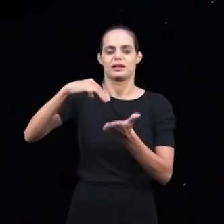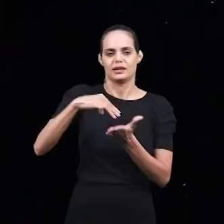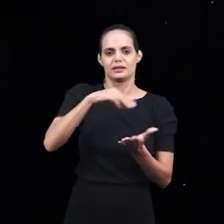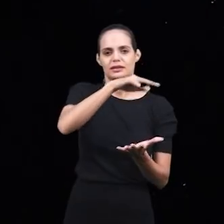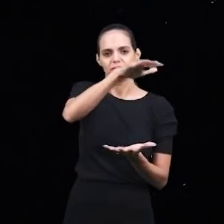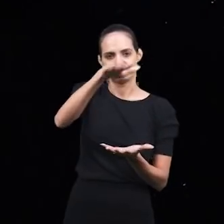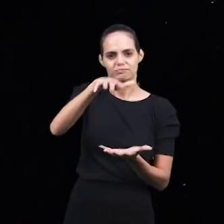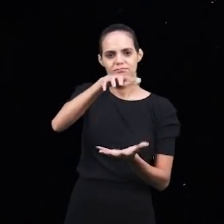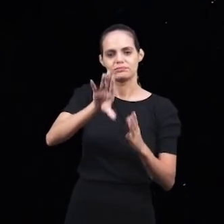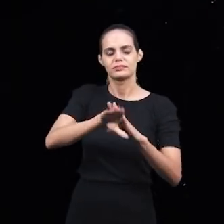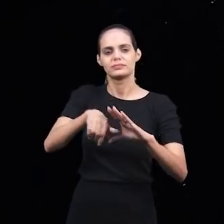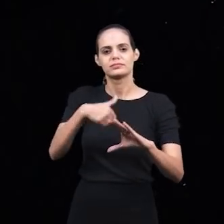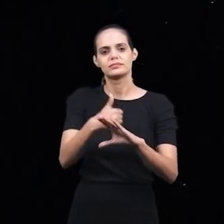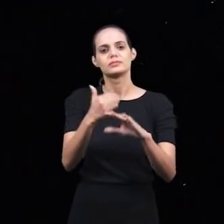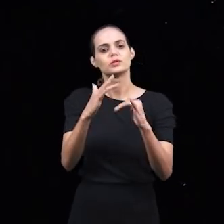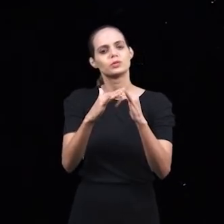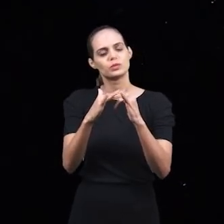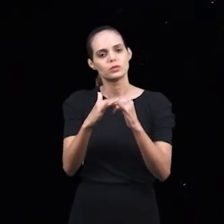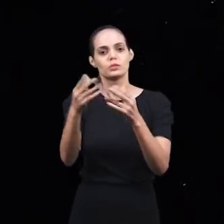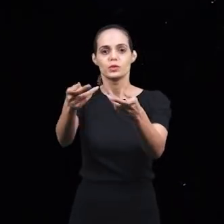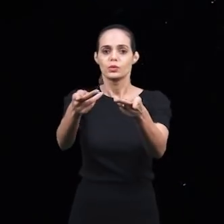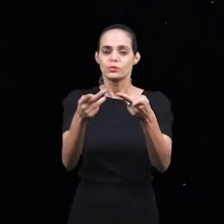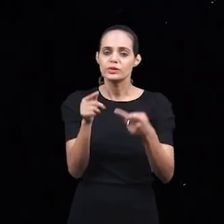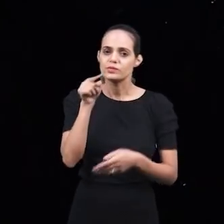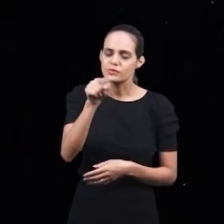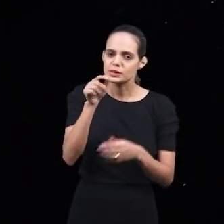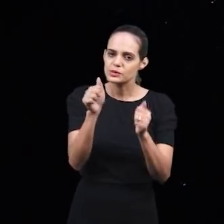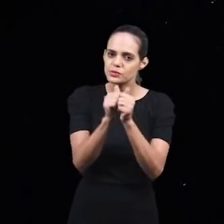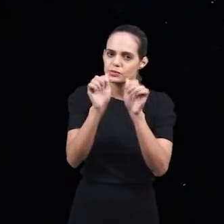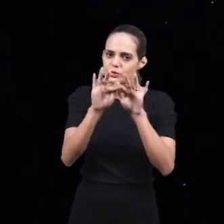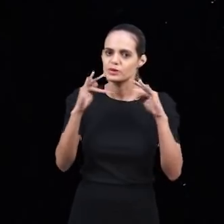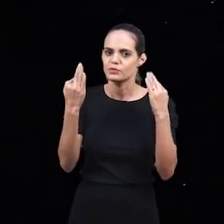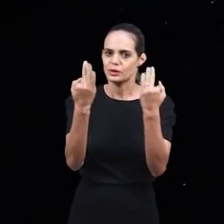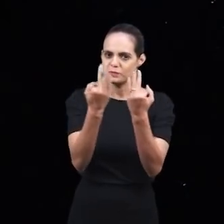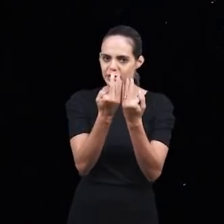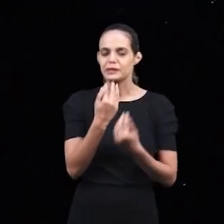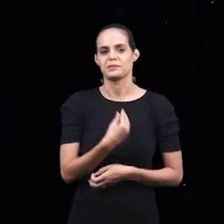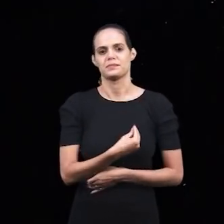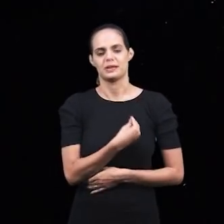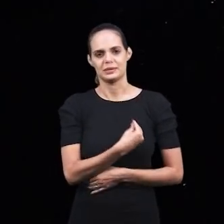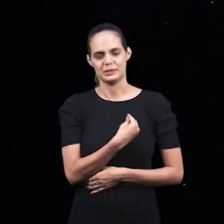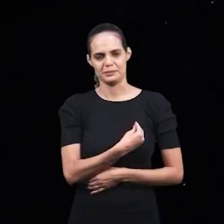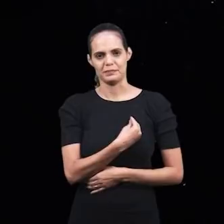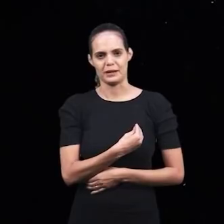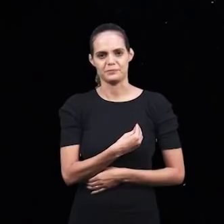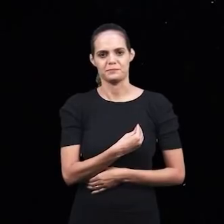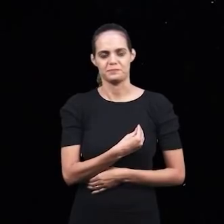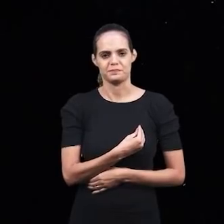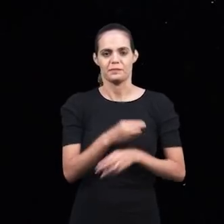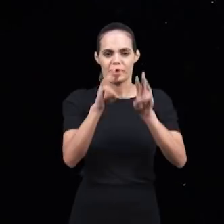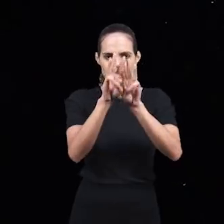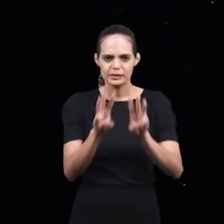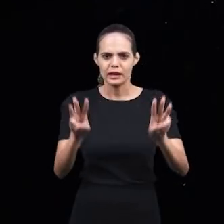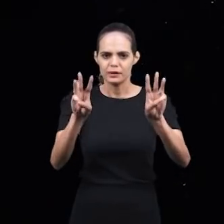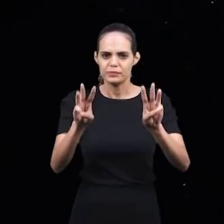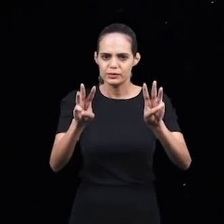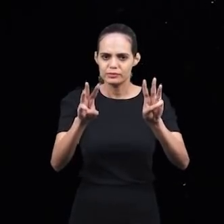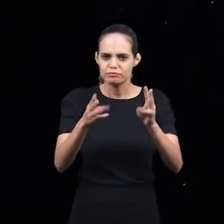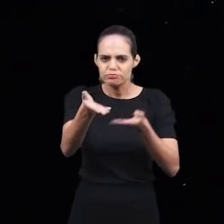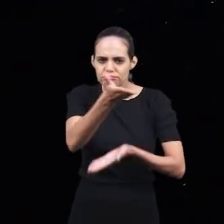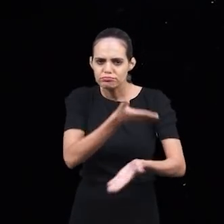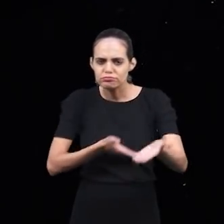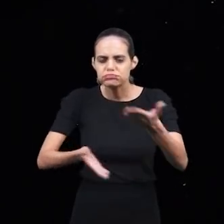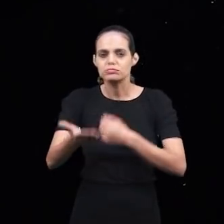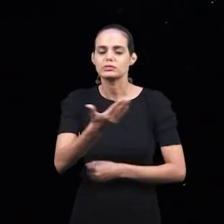por esse canal. Convidamos você e sua família para participarem. Compartilhe esse link, passe para amigos,